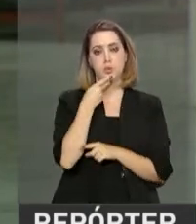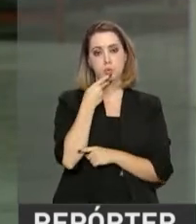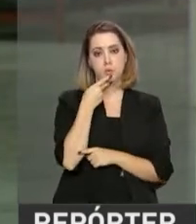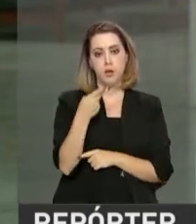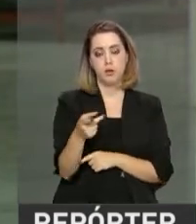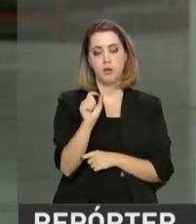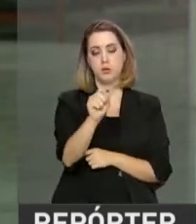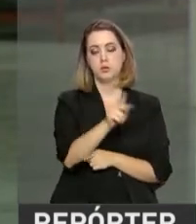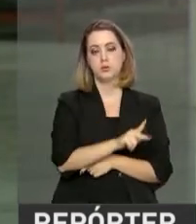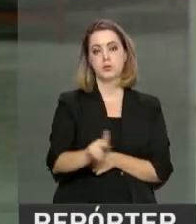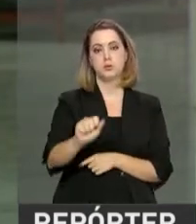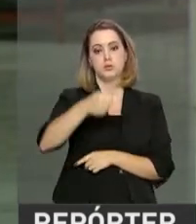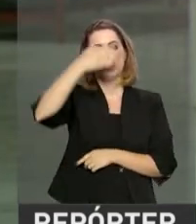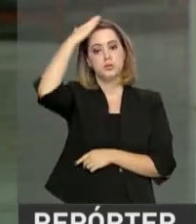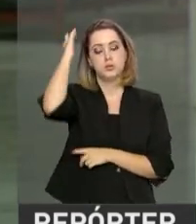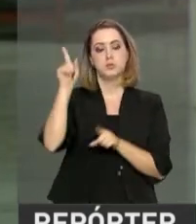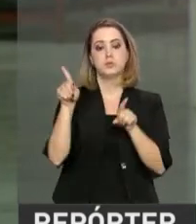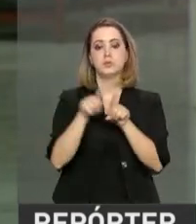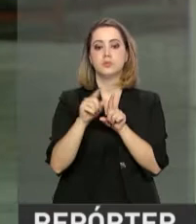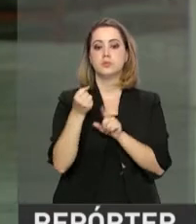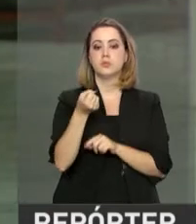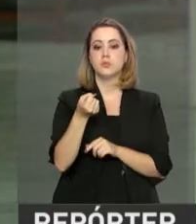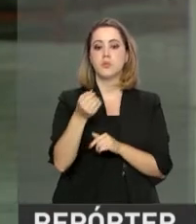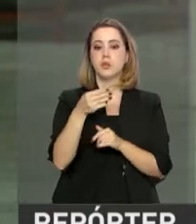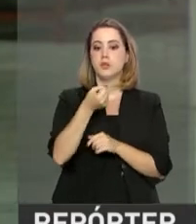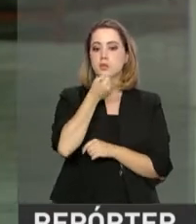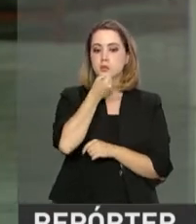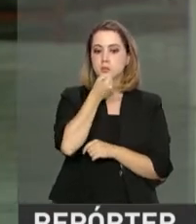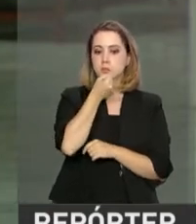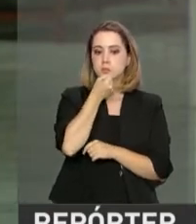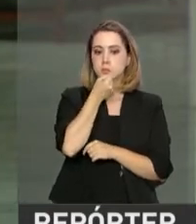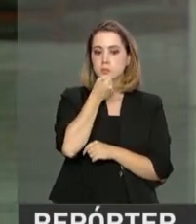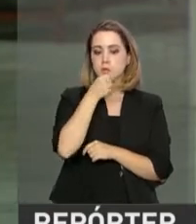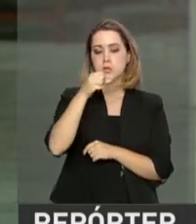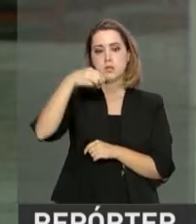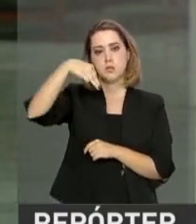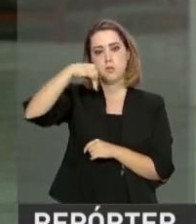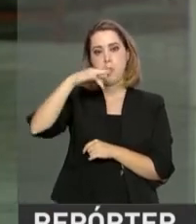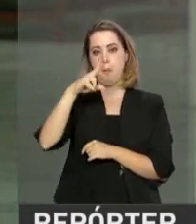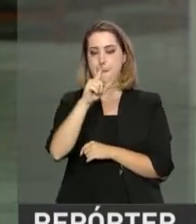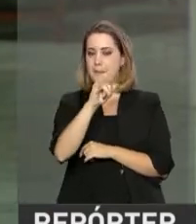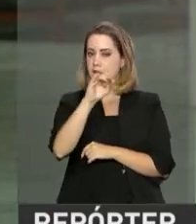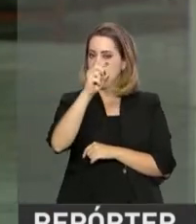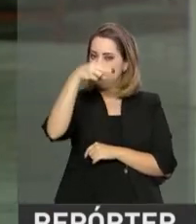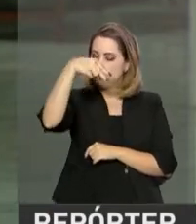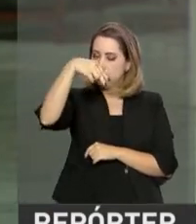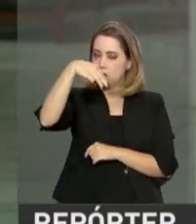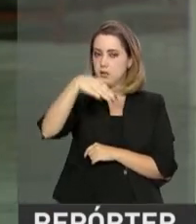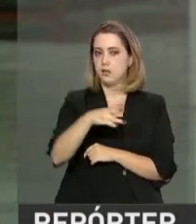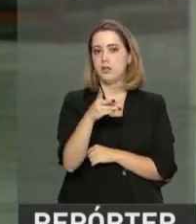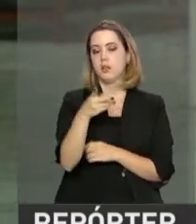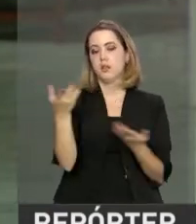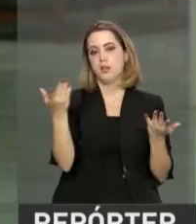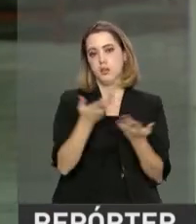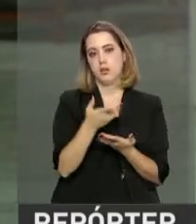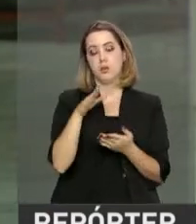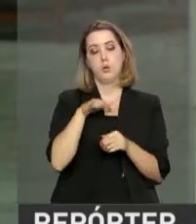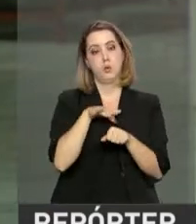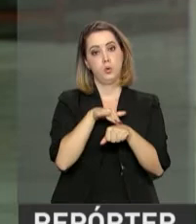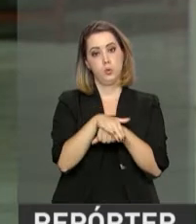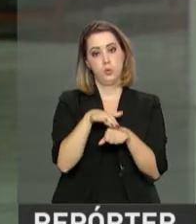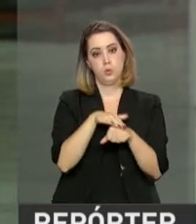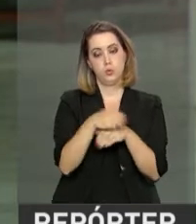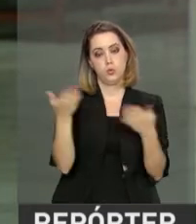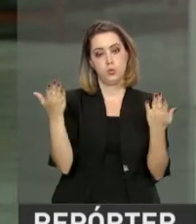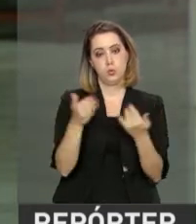que o presidente michel temer em entrevista à jornalista miriam leitão em entrevista esta que vai ser veiculada na noite desta